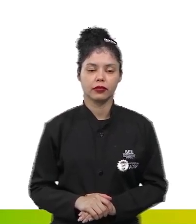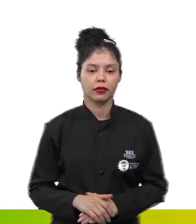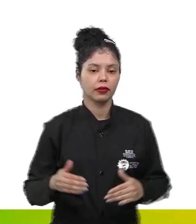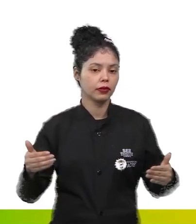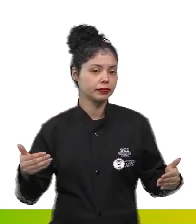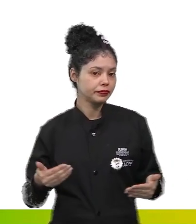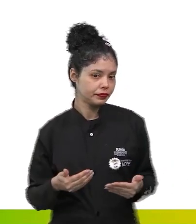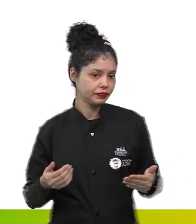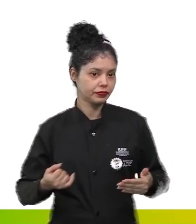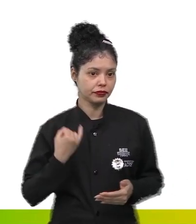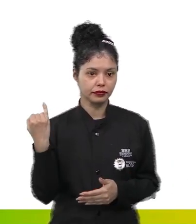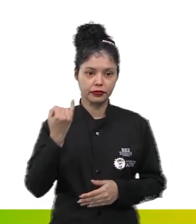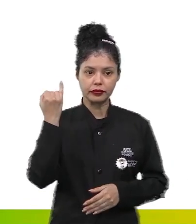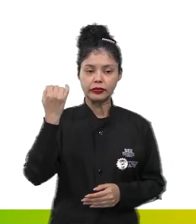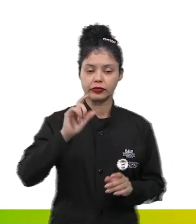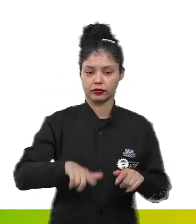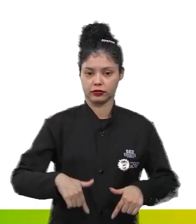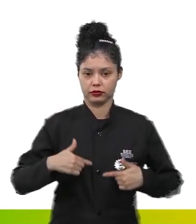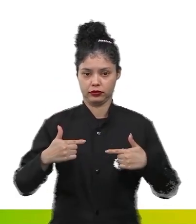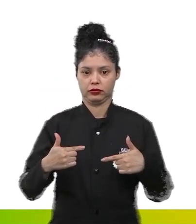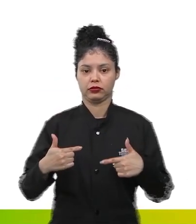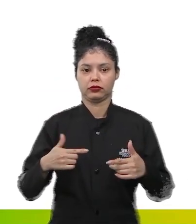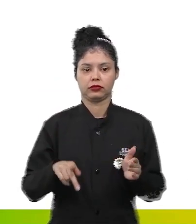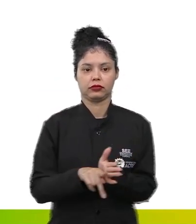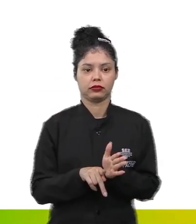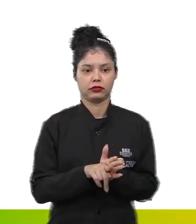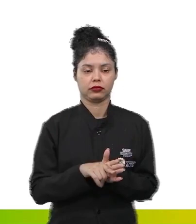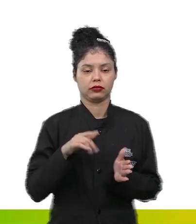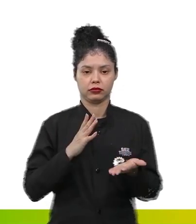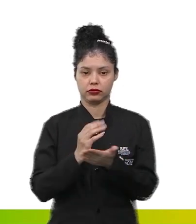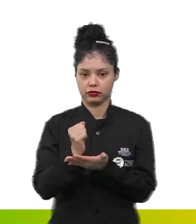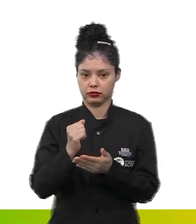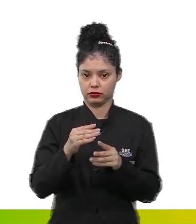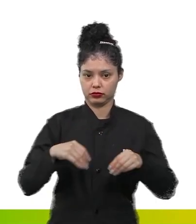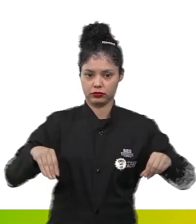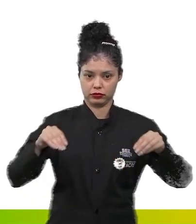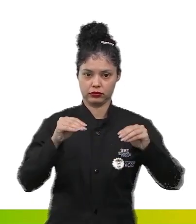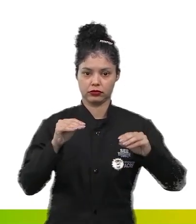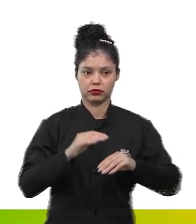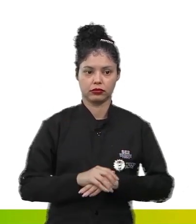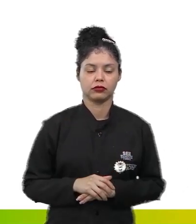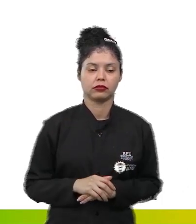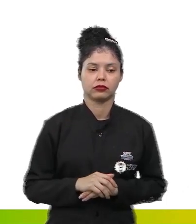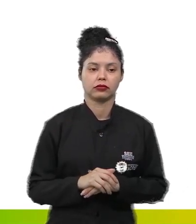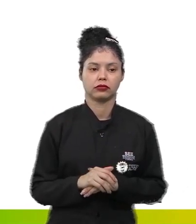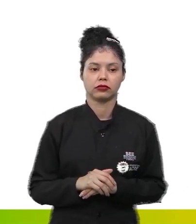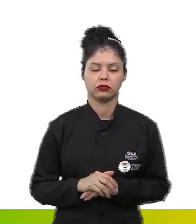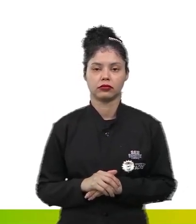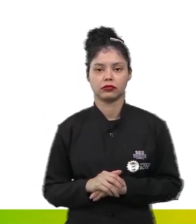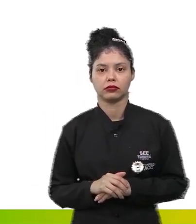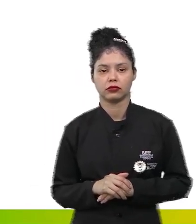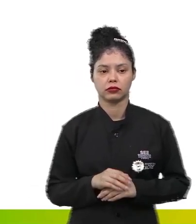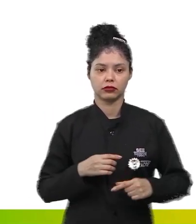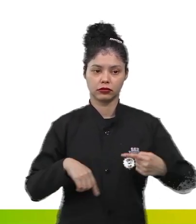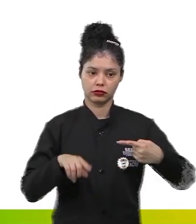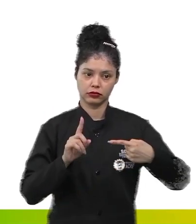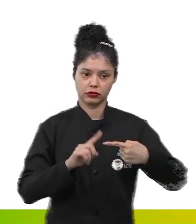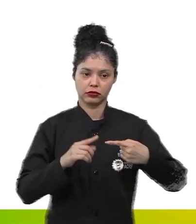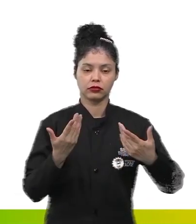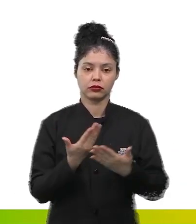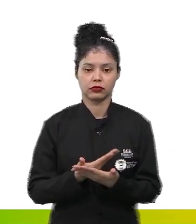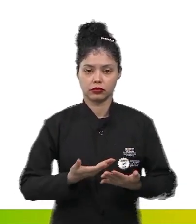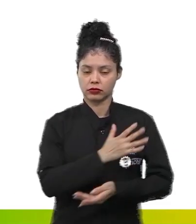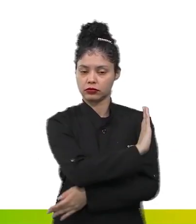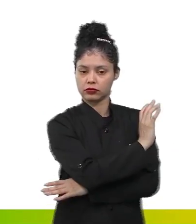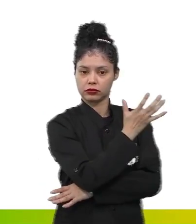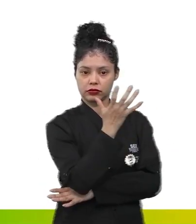Agora, a importância da luta dos seringueiros pela posse da terra. Então, disso resultou